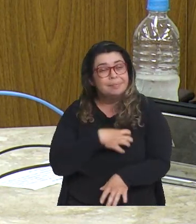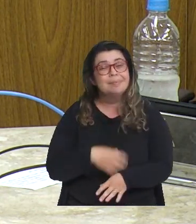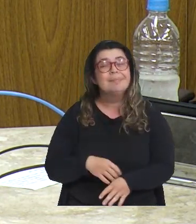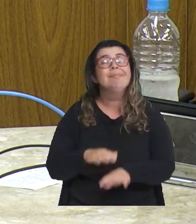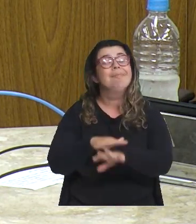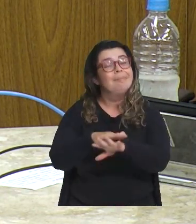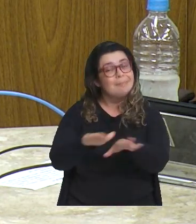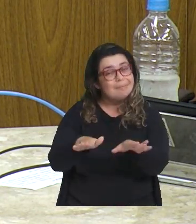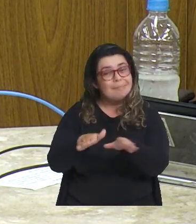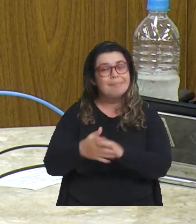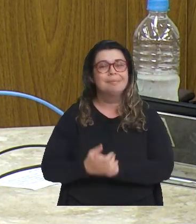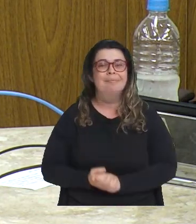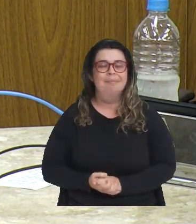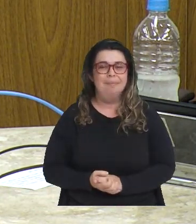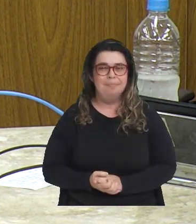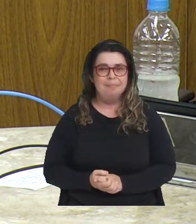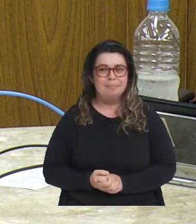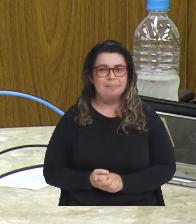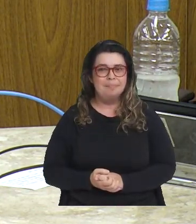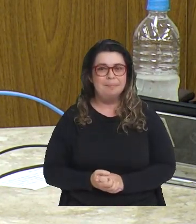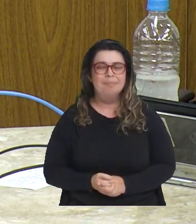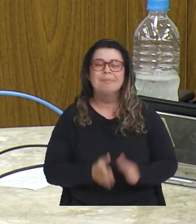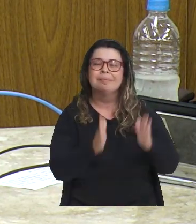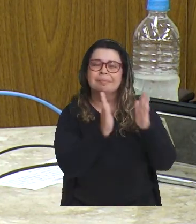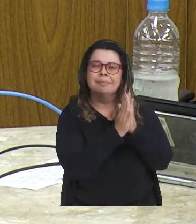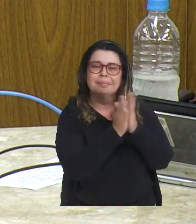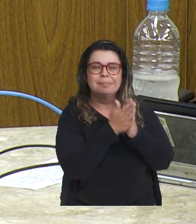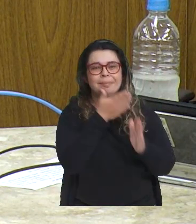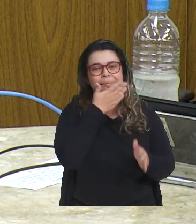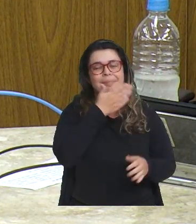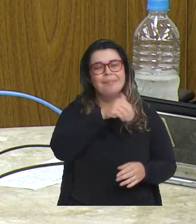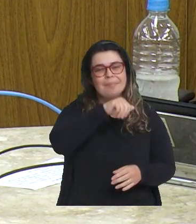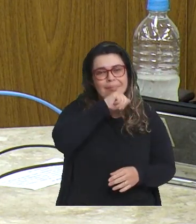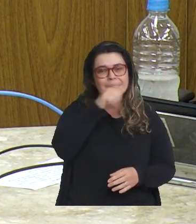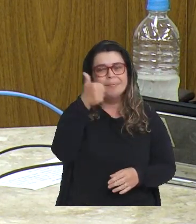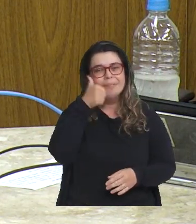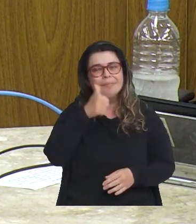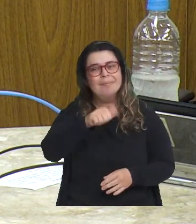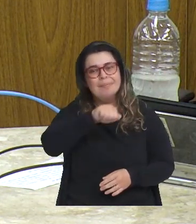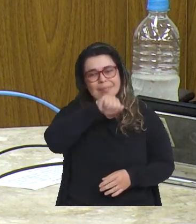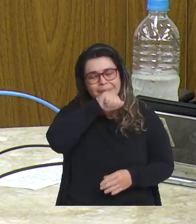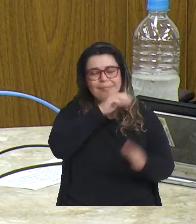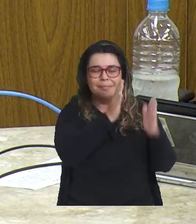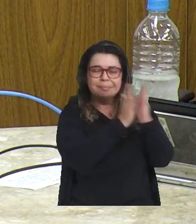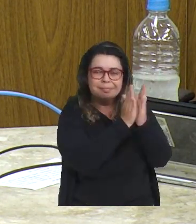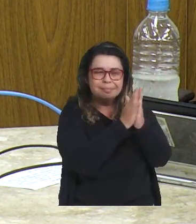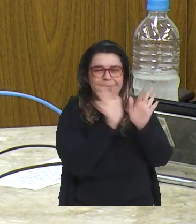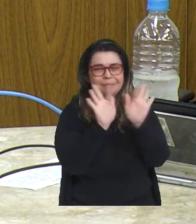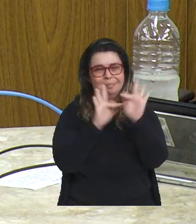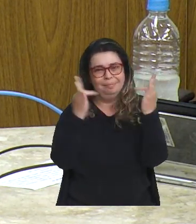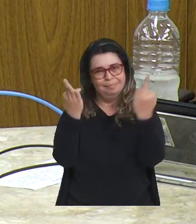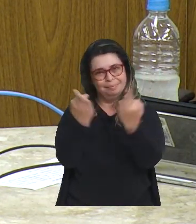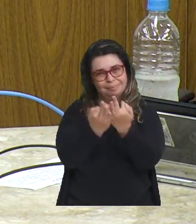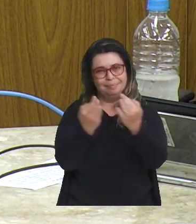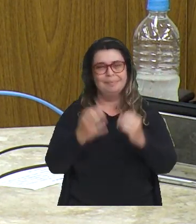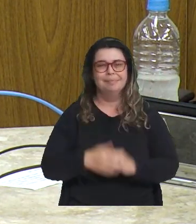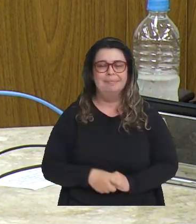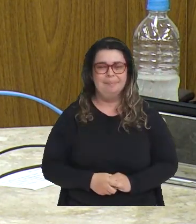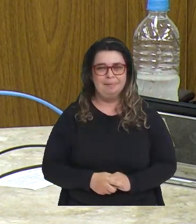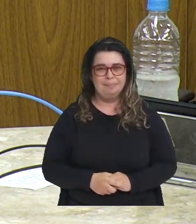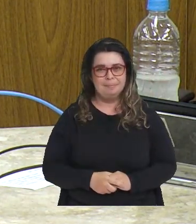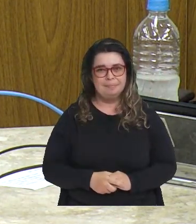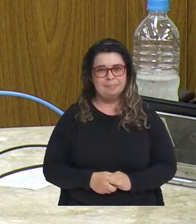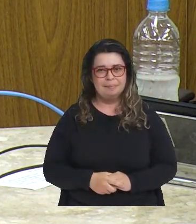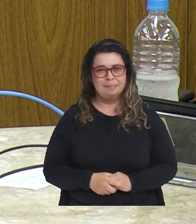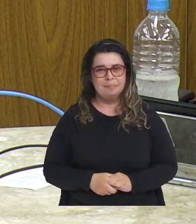né. Então, assim, parabéns, pai e mãe, parabéns para vocês, família, porque se não